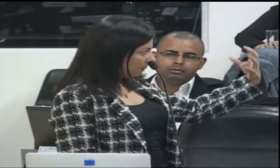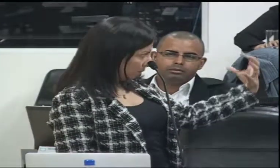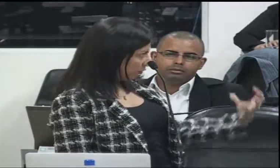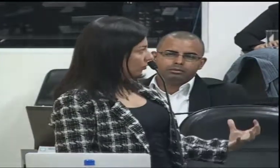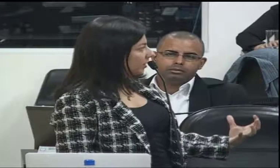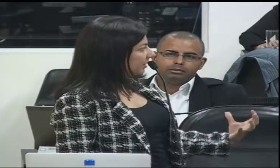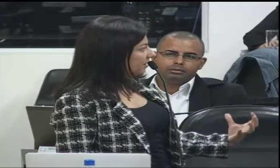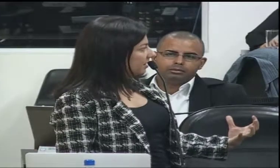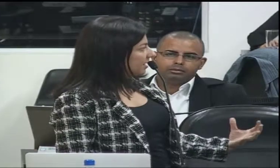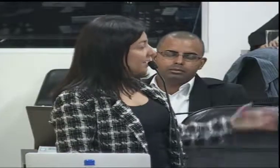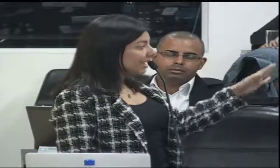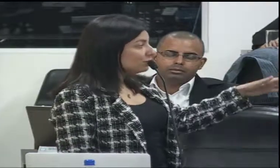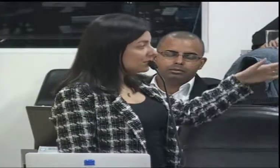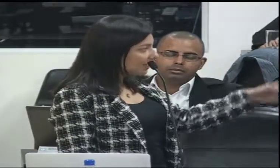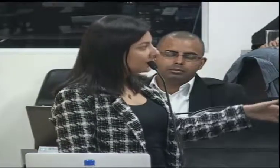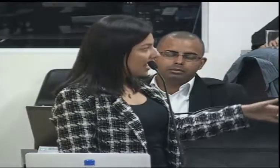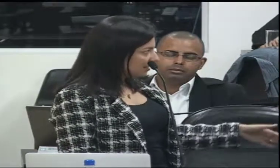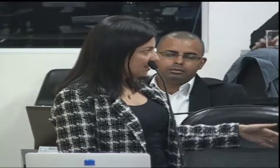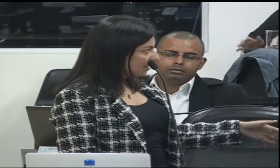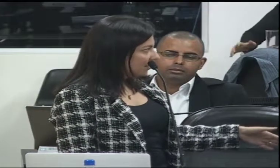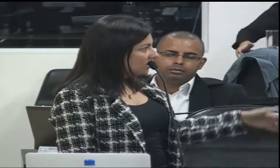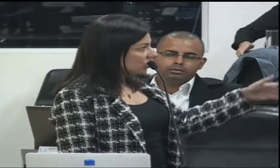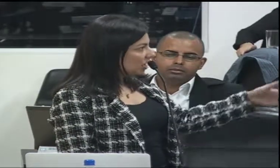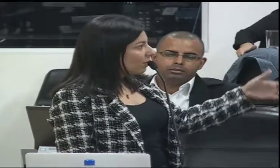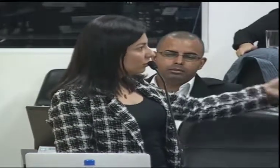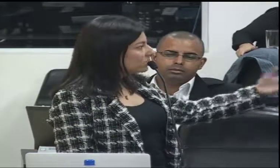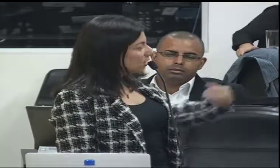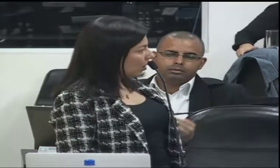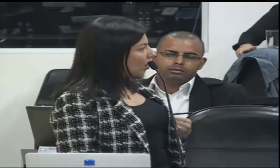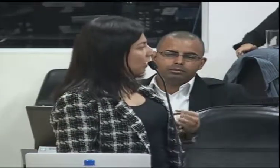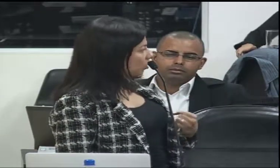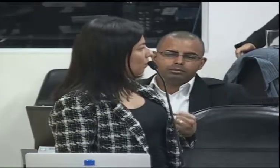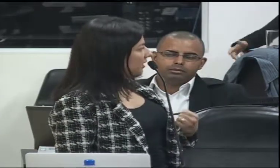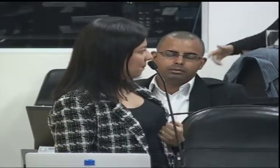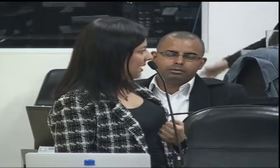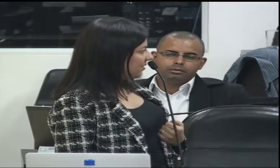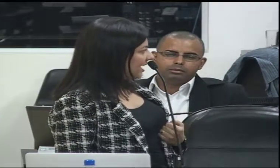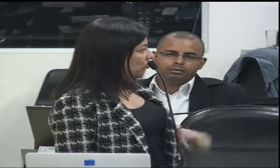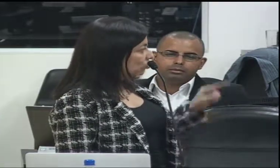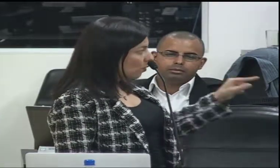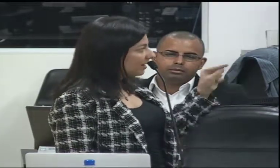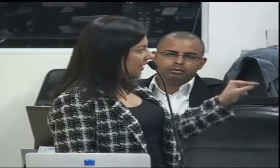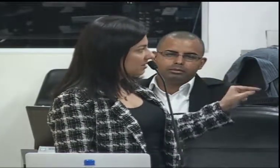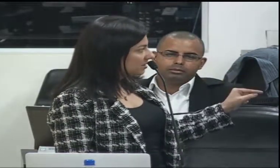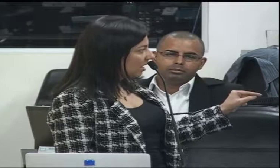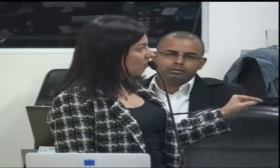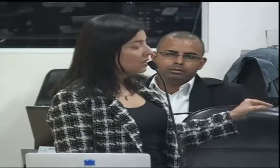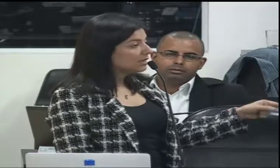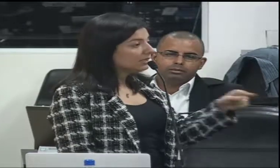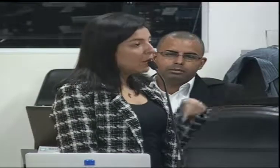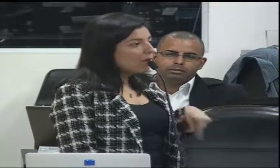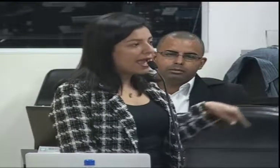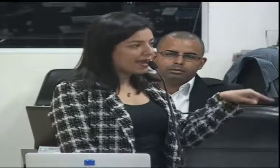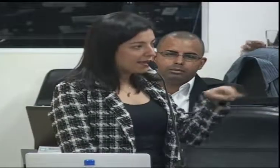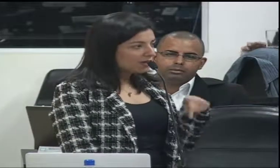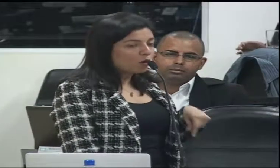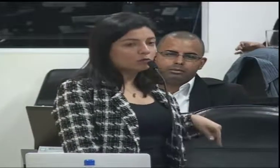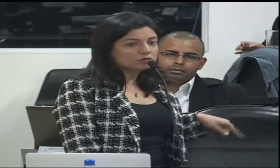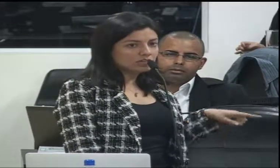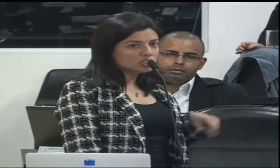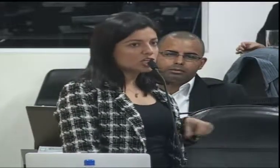minimamente, sua postura, e tenho certeza de que, quando se coloca como independente, sua intenção não